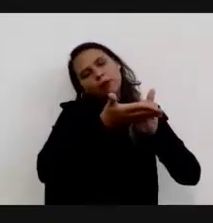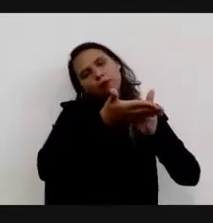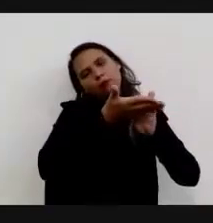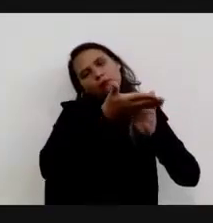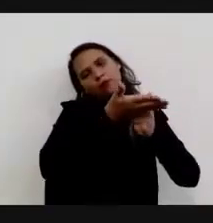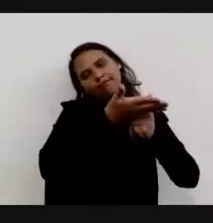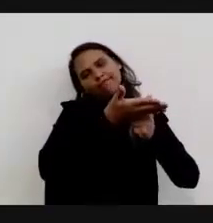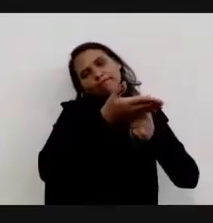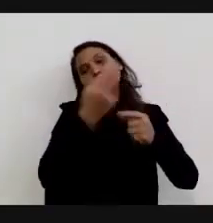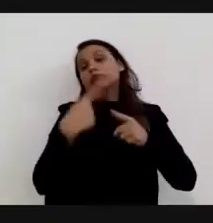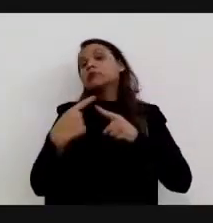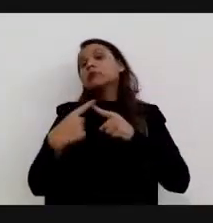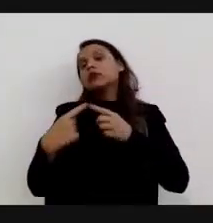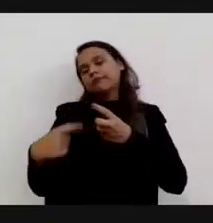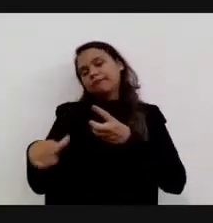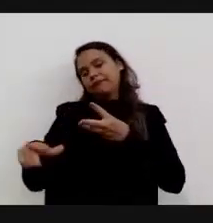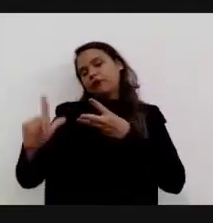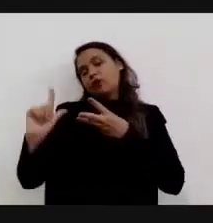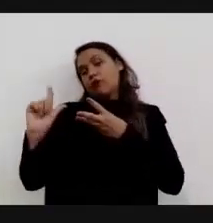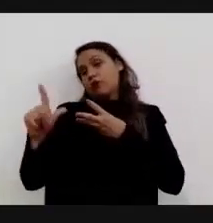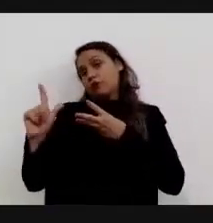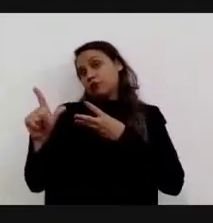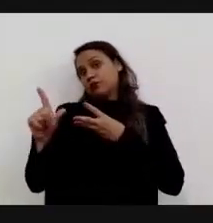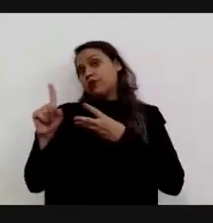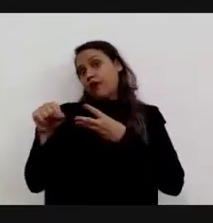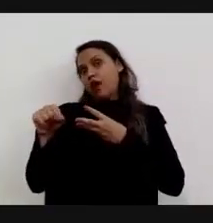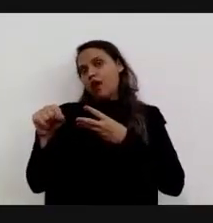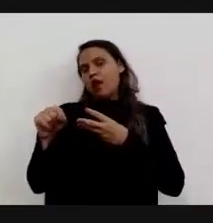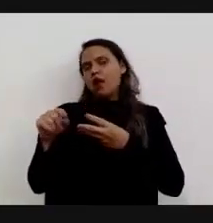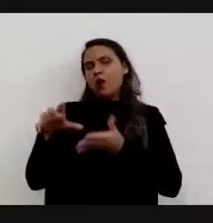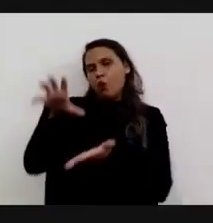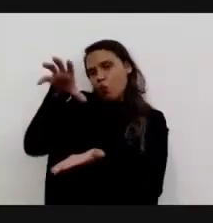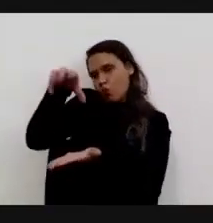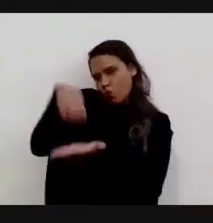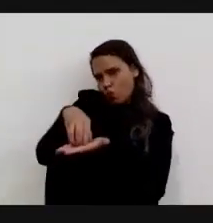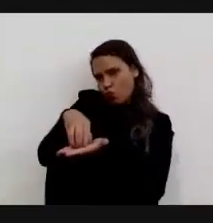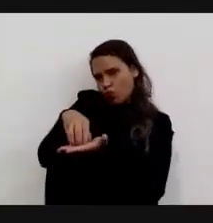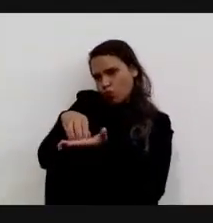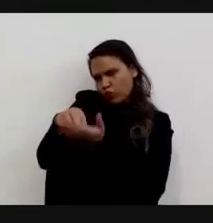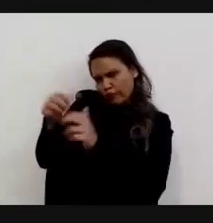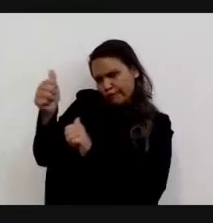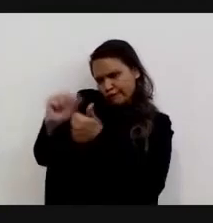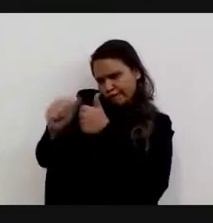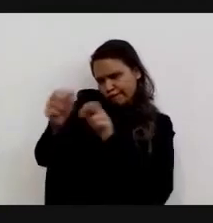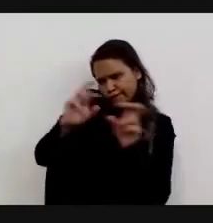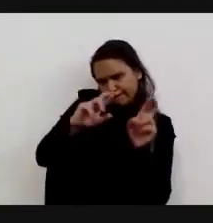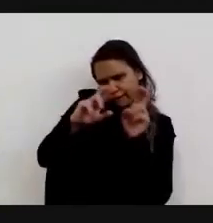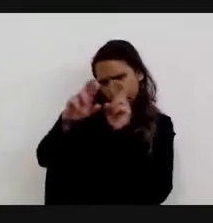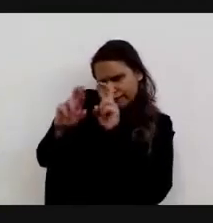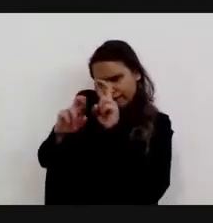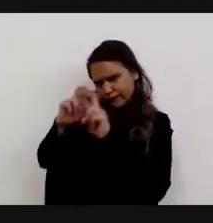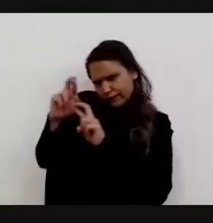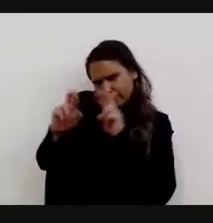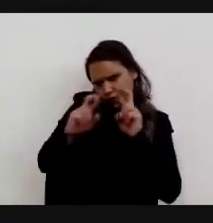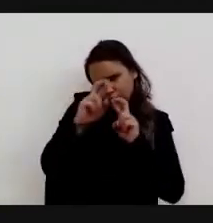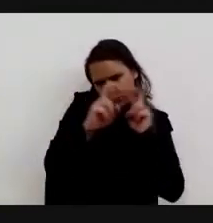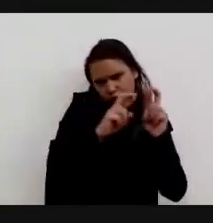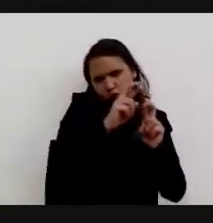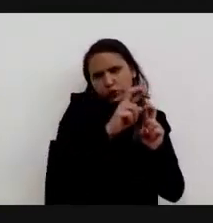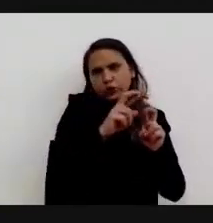Legislativo como órgão fiscalizatório e também as comissões têm na sua natureza